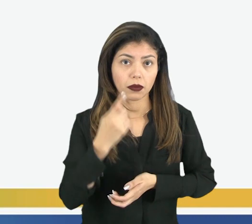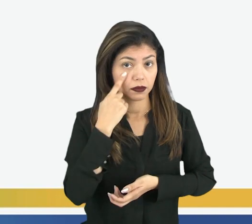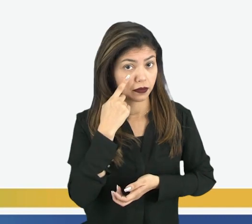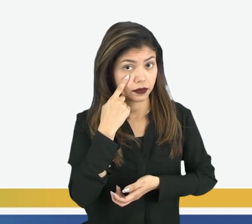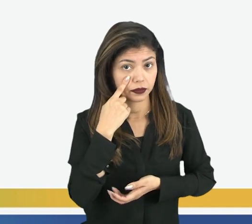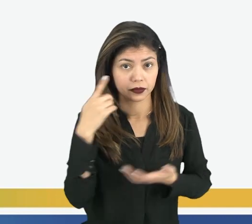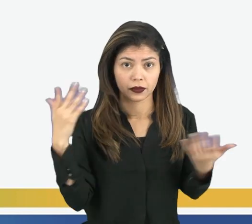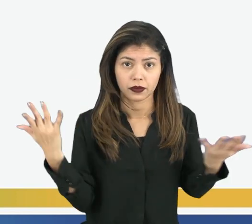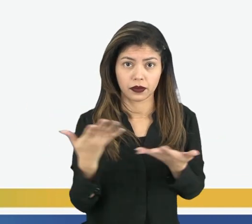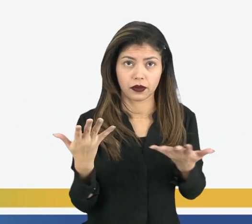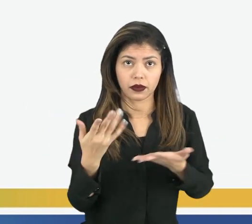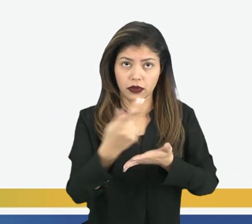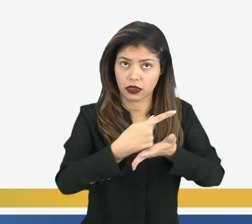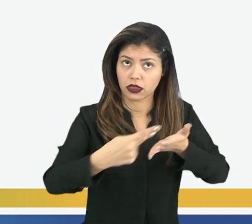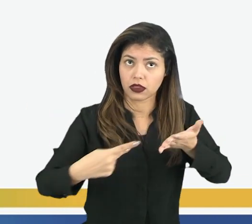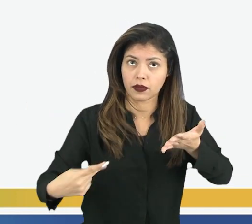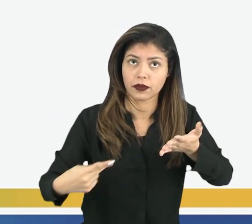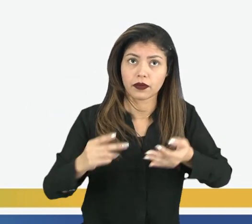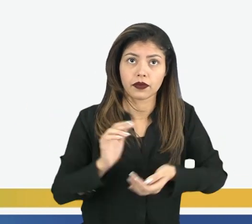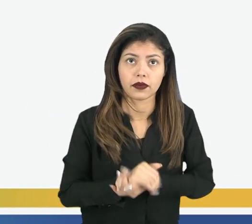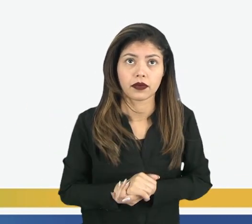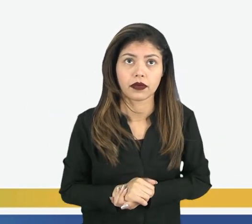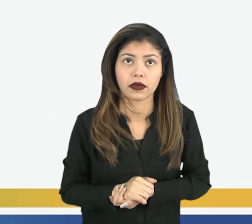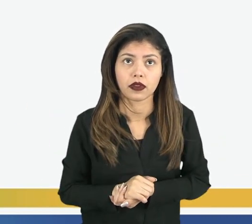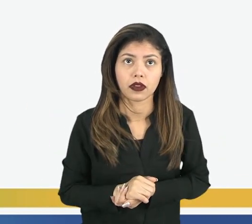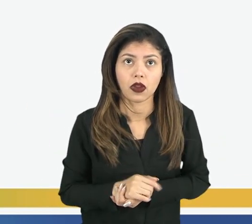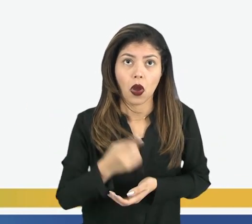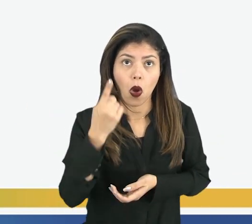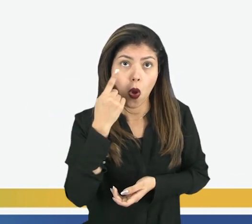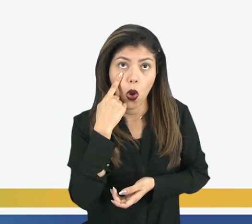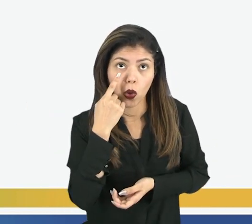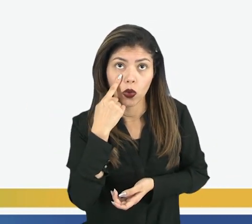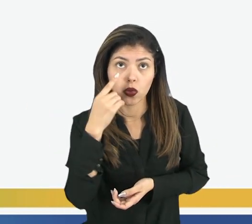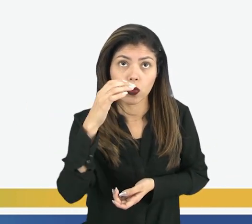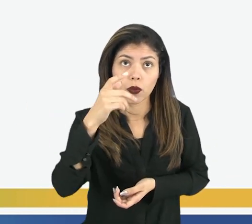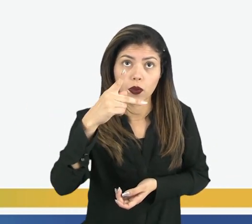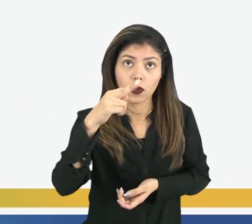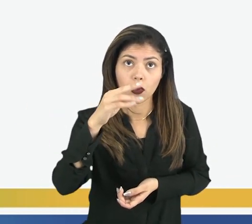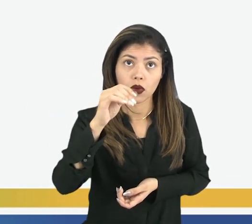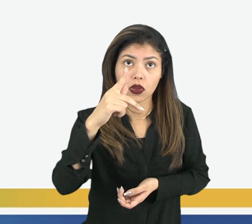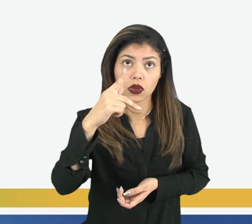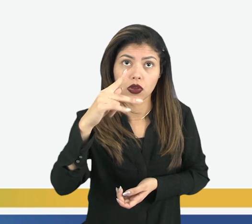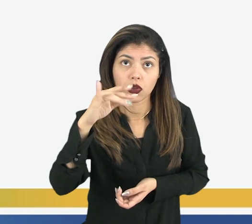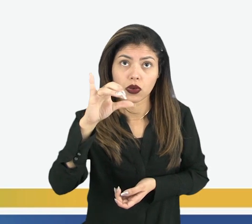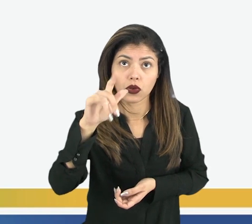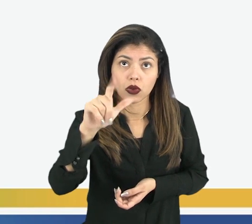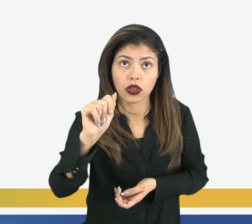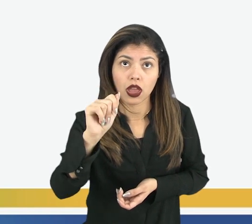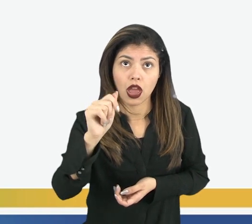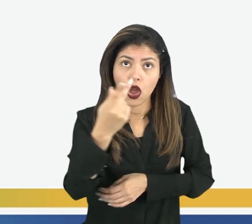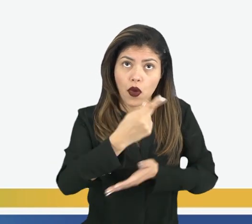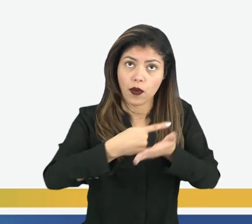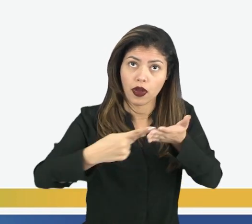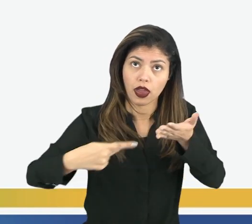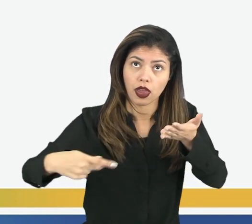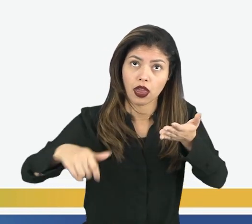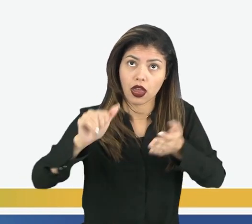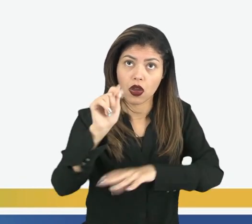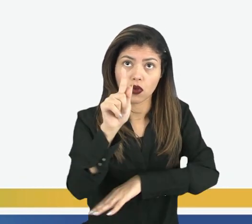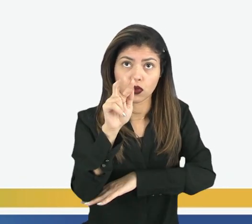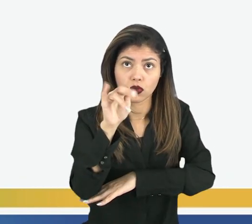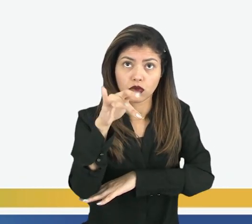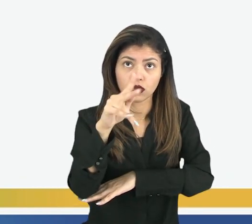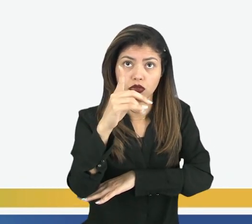observar agora este poema. Este poema é o Olho por Olho, um poema do autor Augusto de